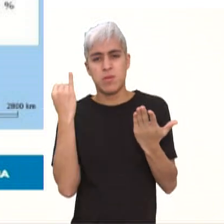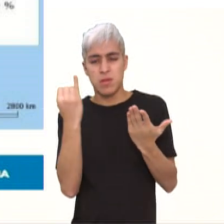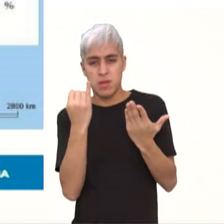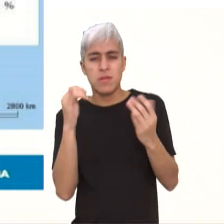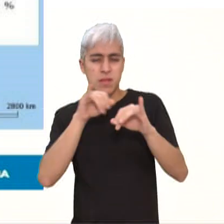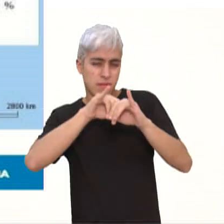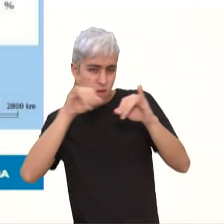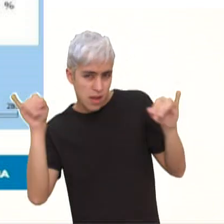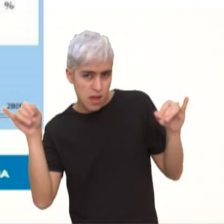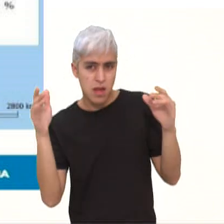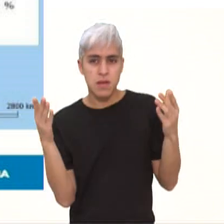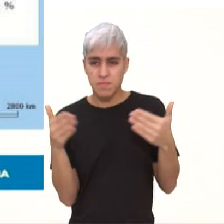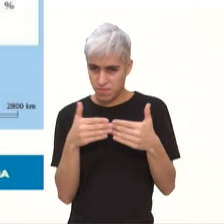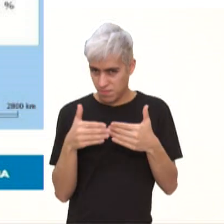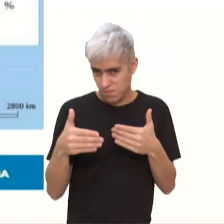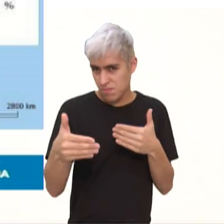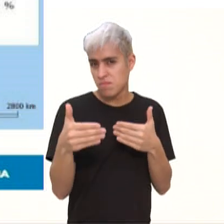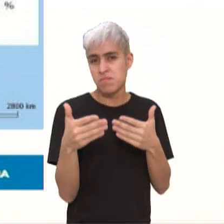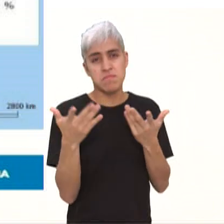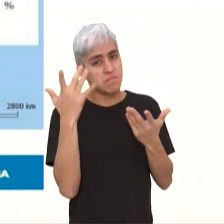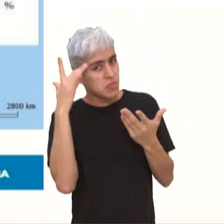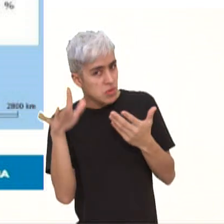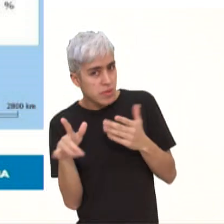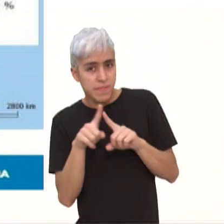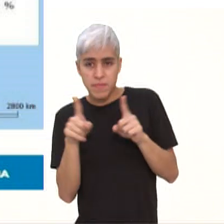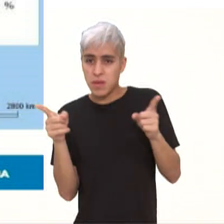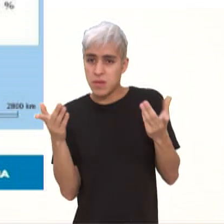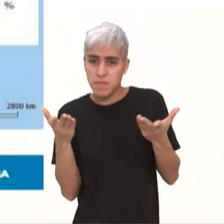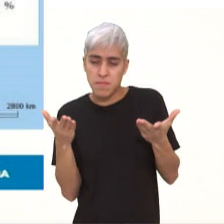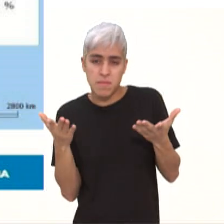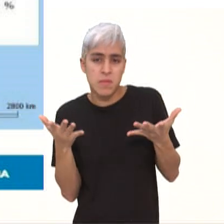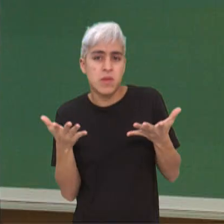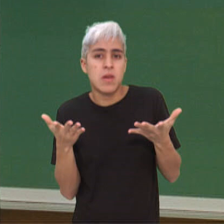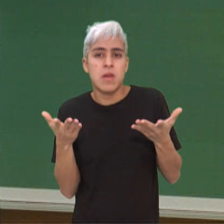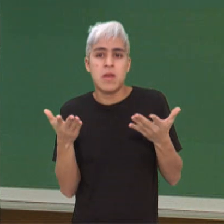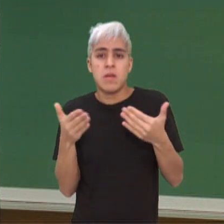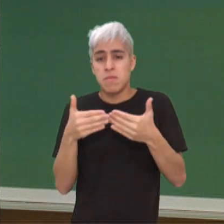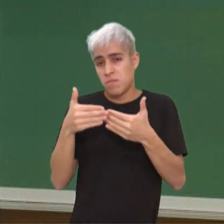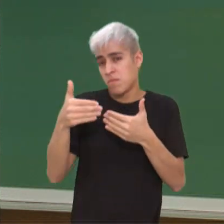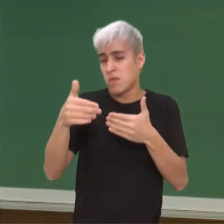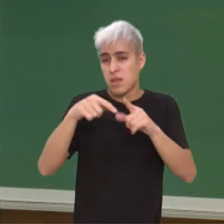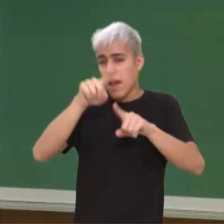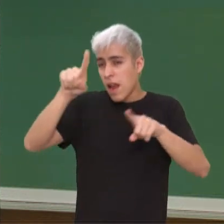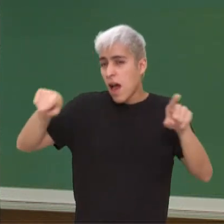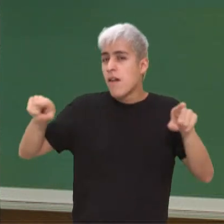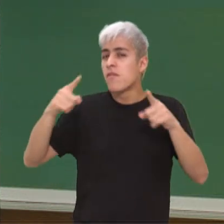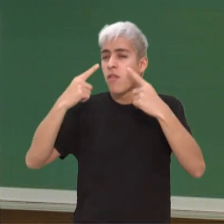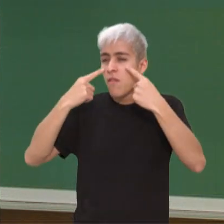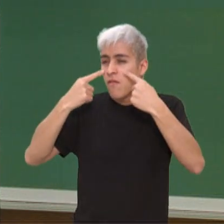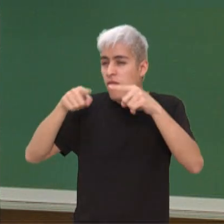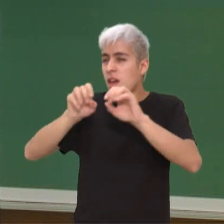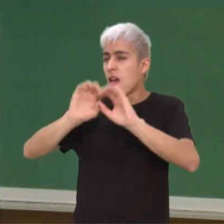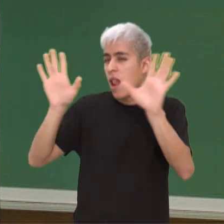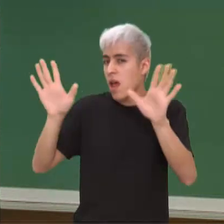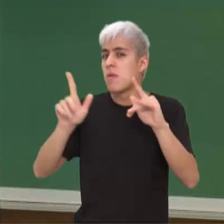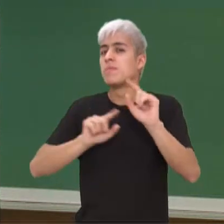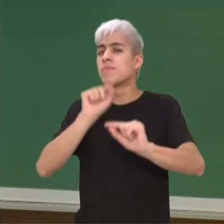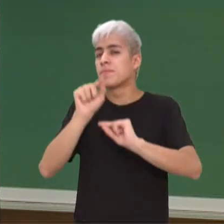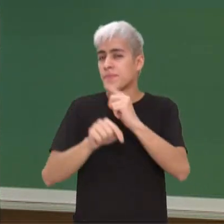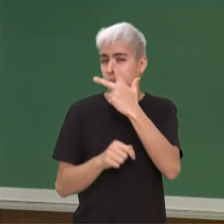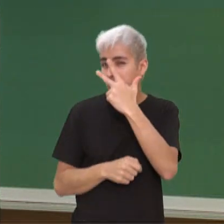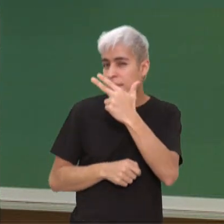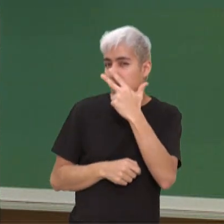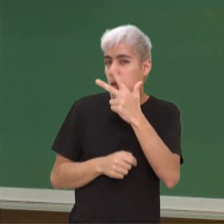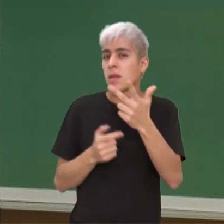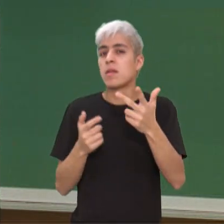o que nos parece, que daqui a pouco, talvez, num dos nossos gráficos, nós veremos isso um pouco melhor, é que